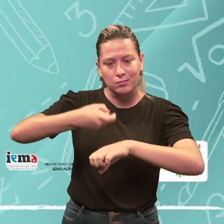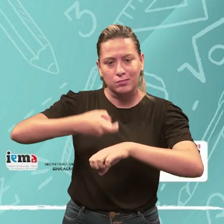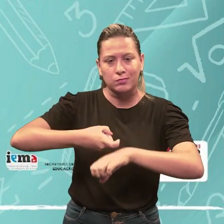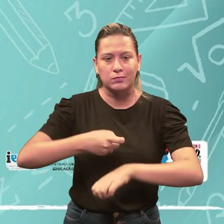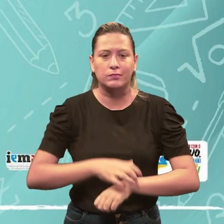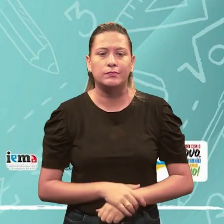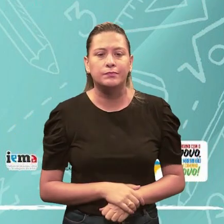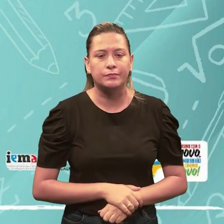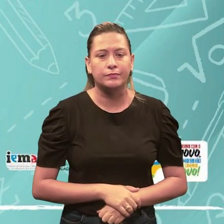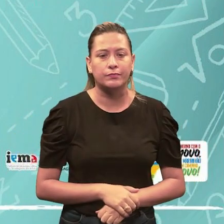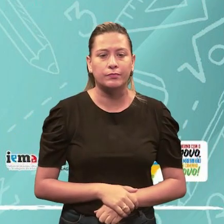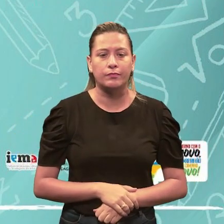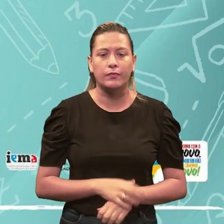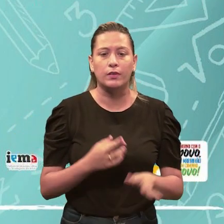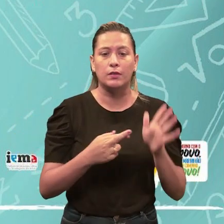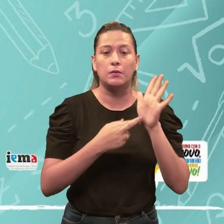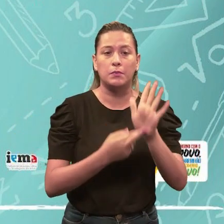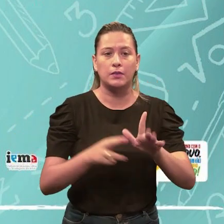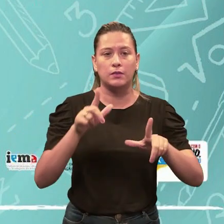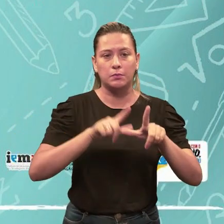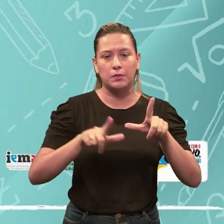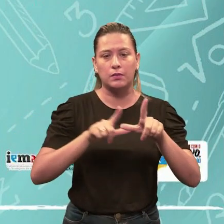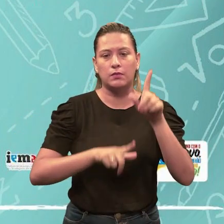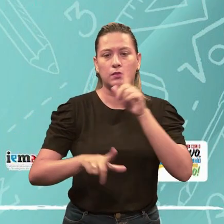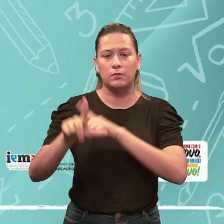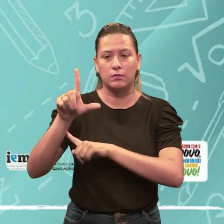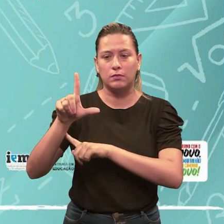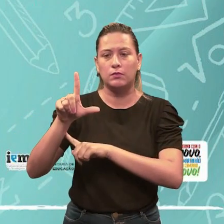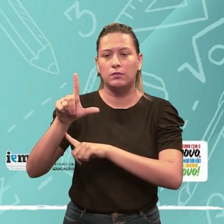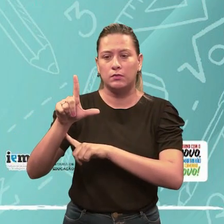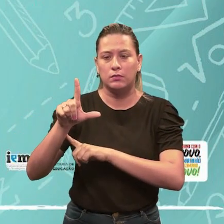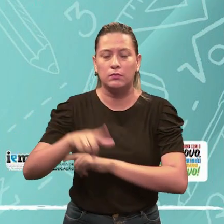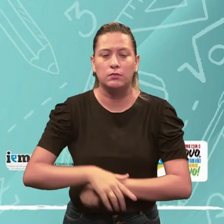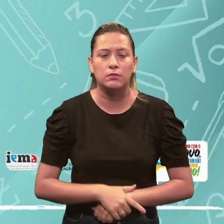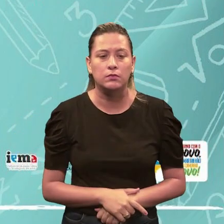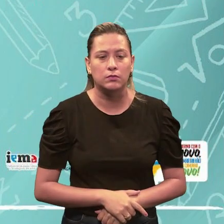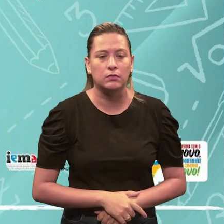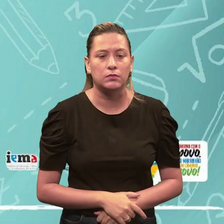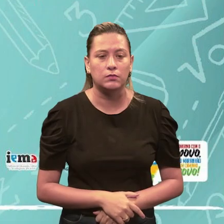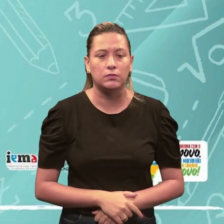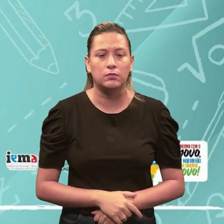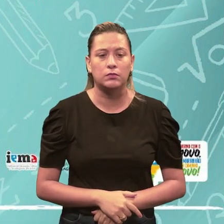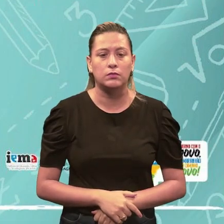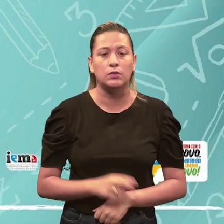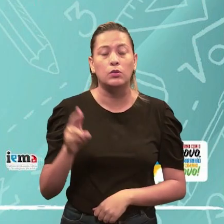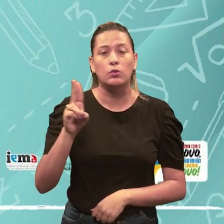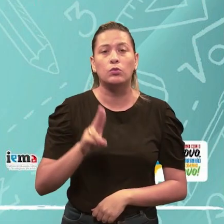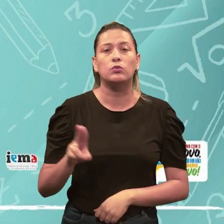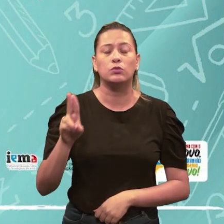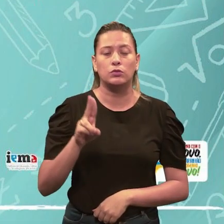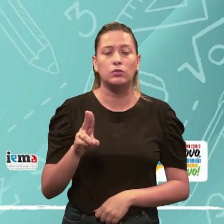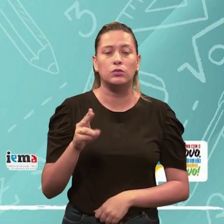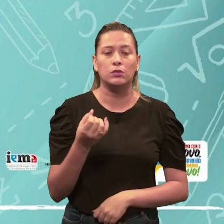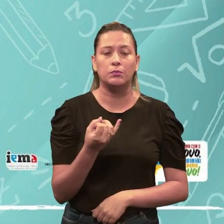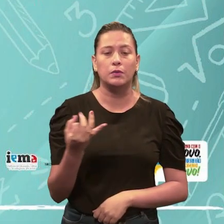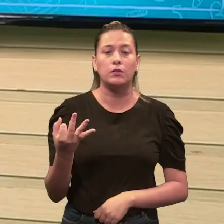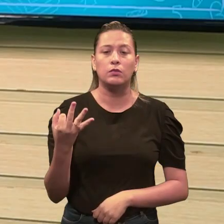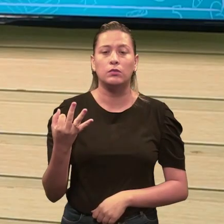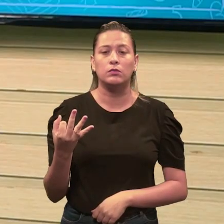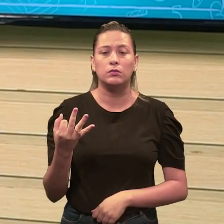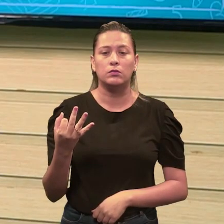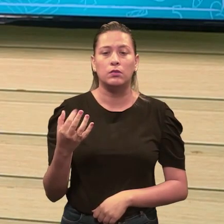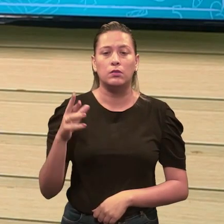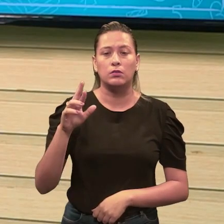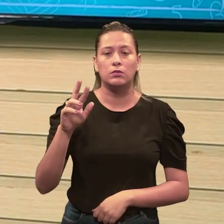São identificados com a letra L, o símbolo da indutância é L, e a unidade de medida é o Rem. Aqui